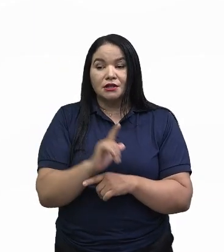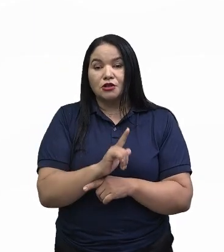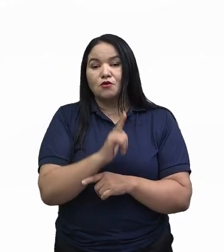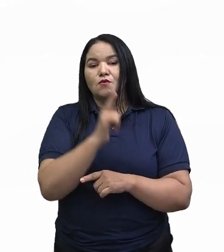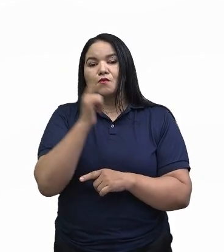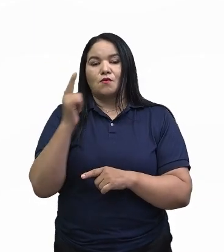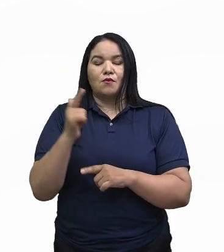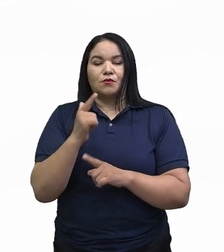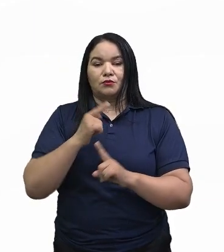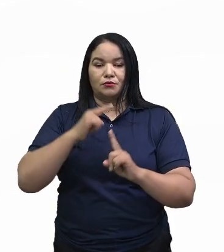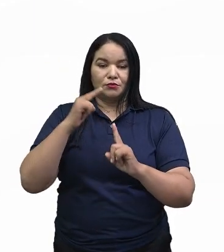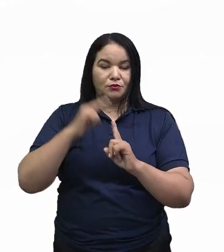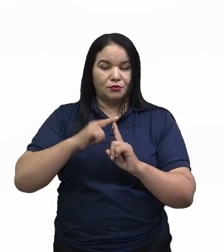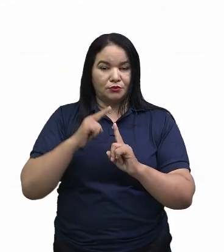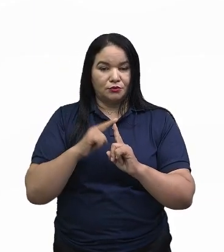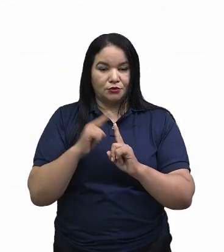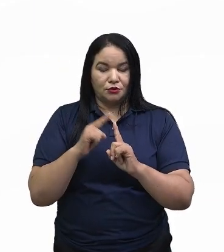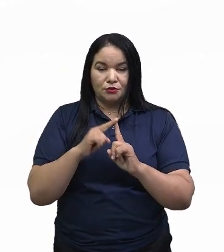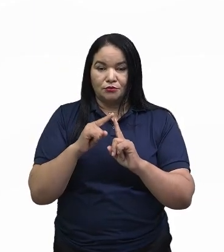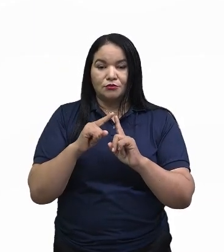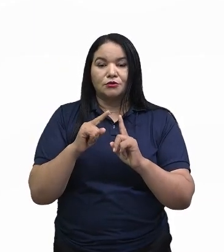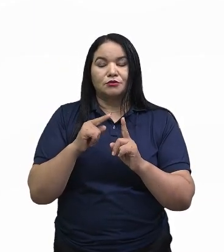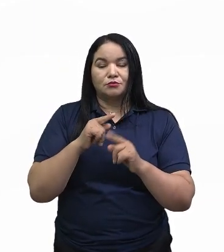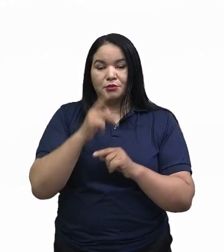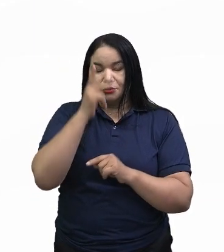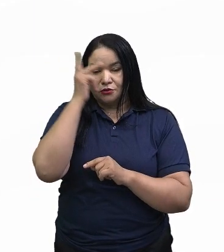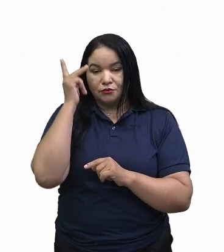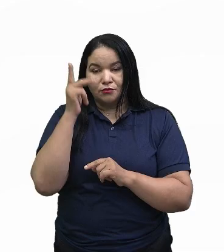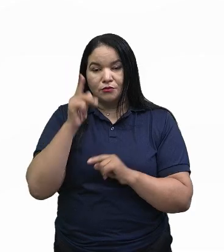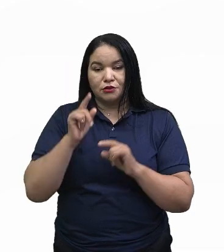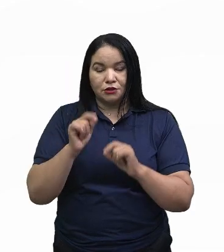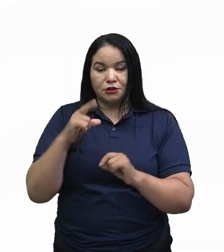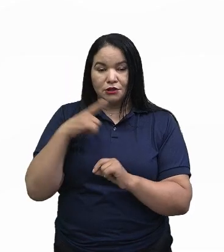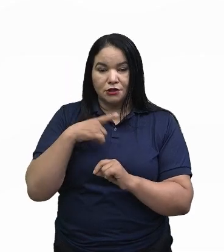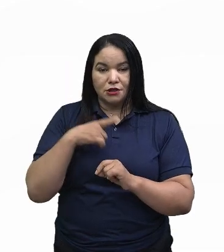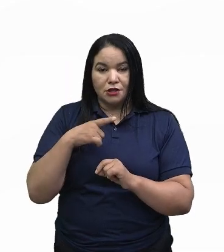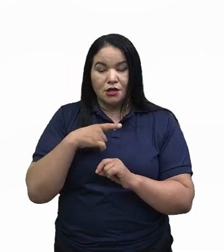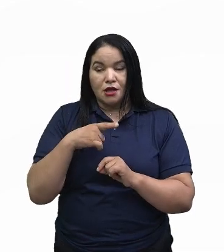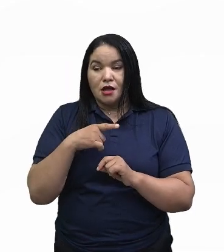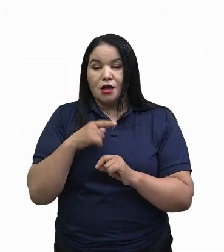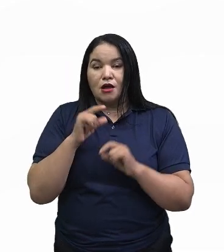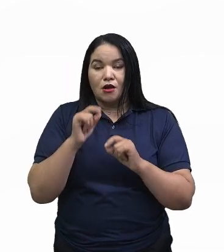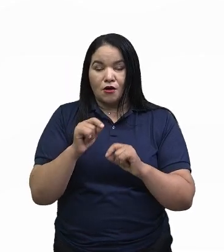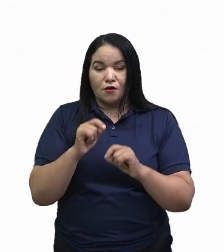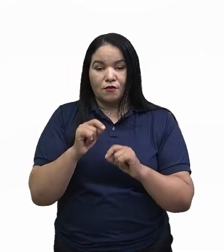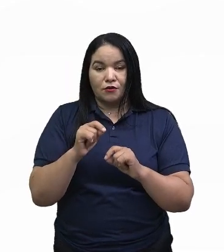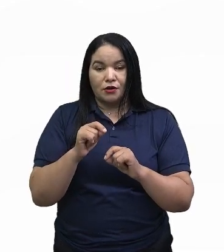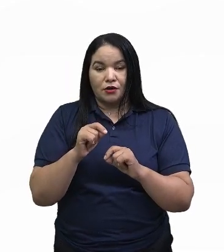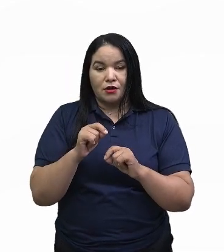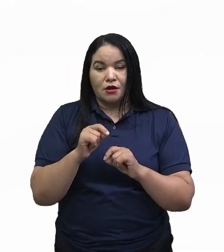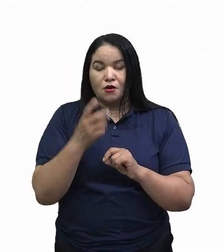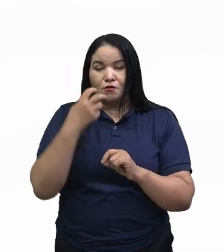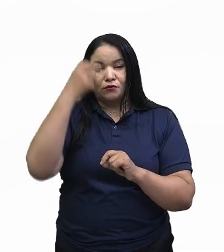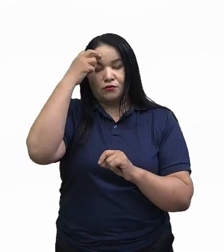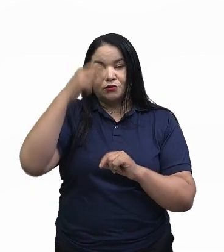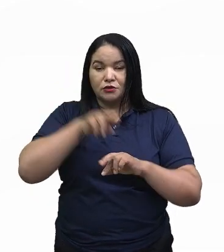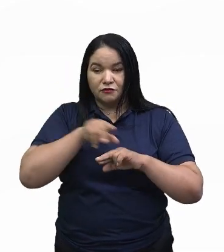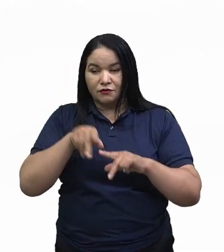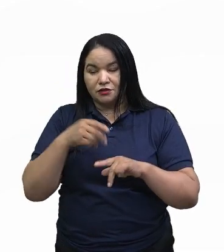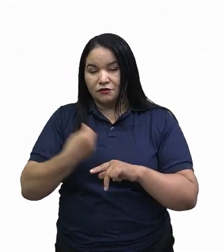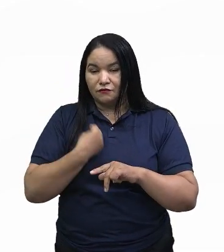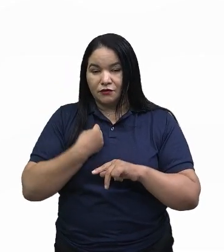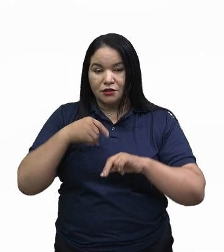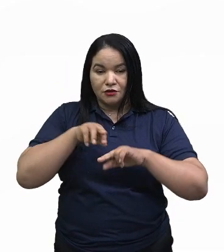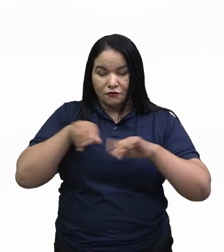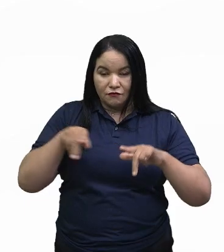humano que é, né, igual a você, mas que vive de um modo